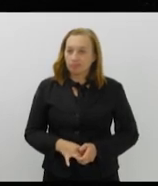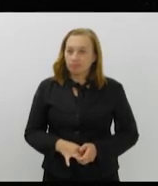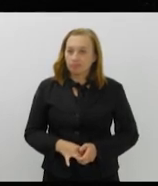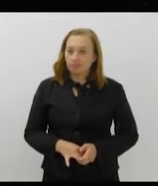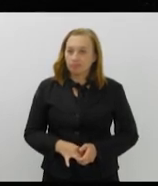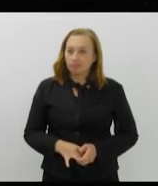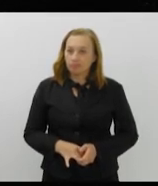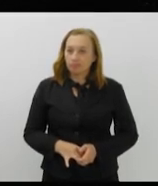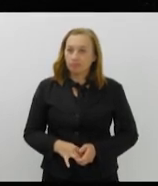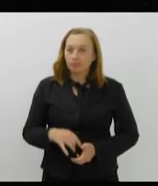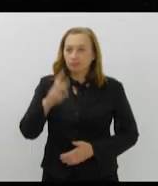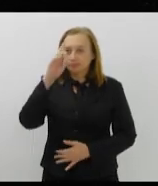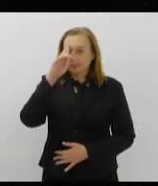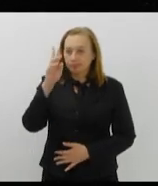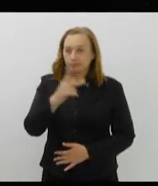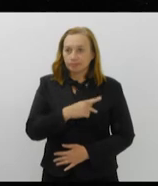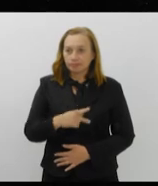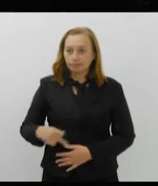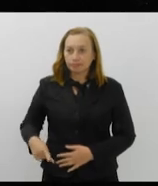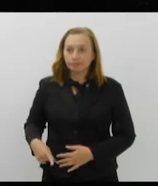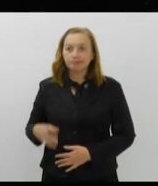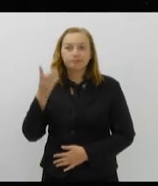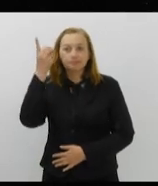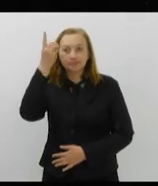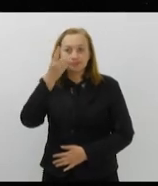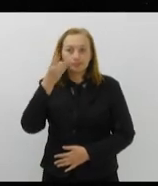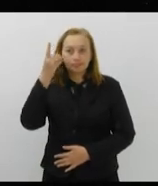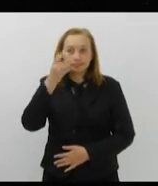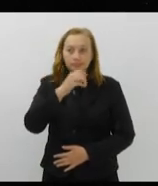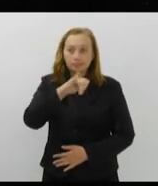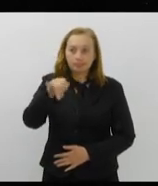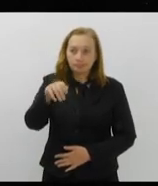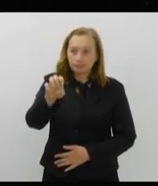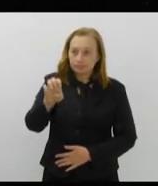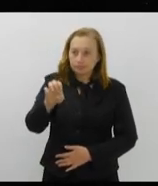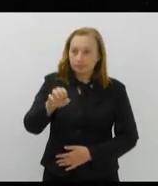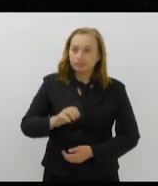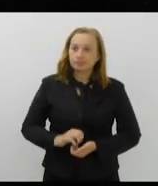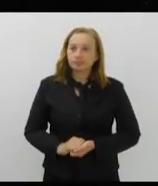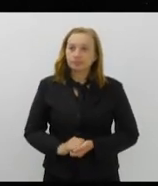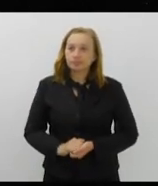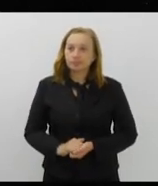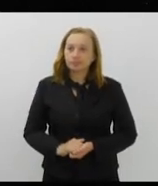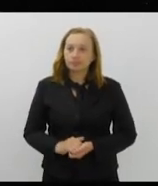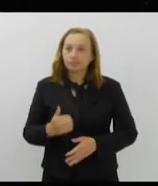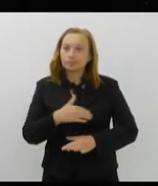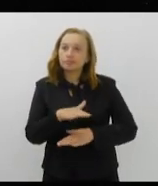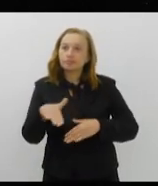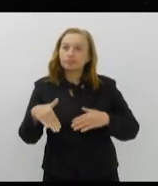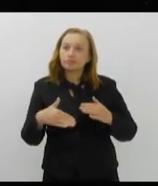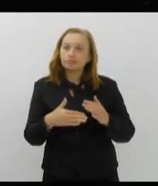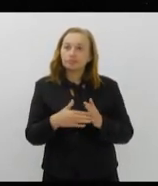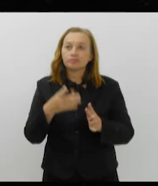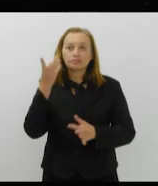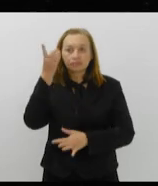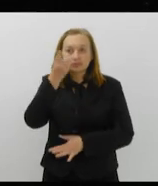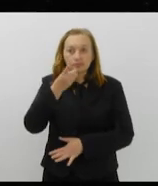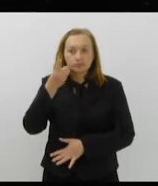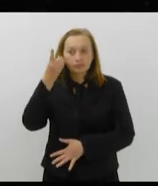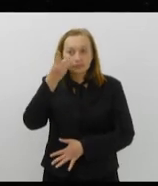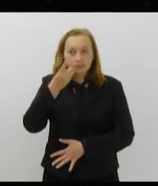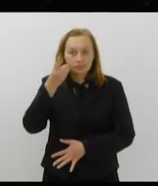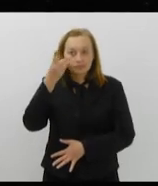senhor presidente Deputado Jari senhoras e senhores deputado